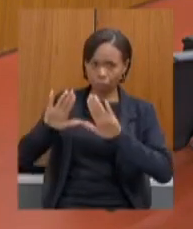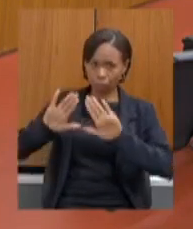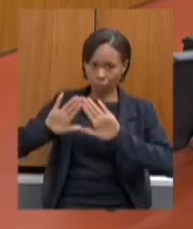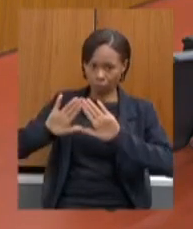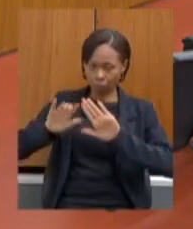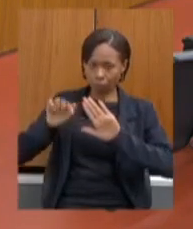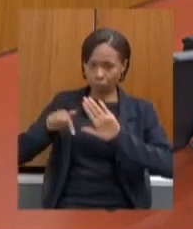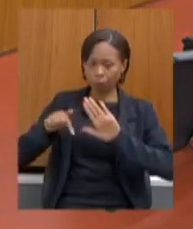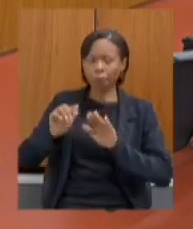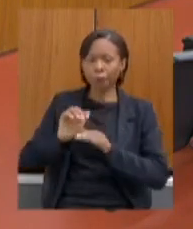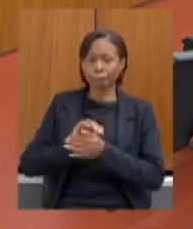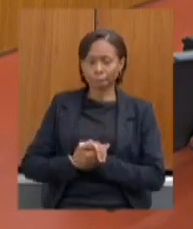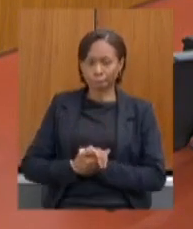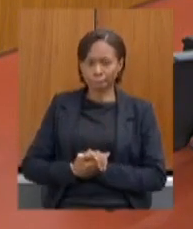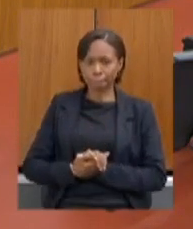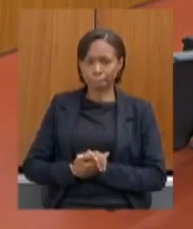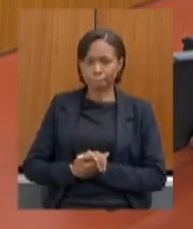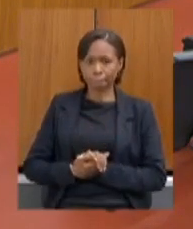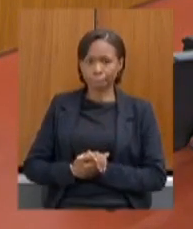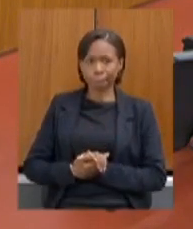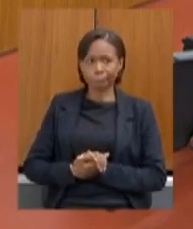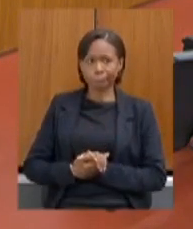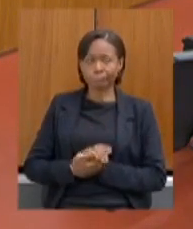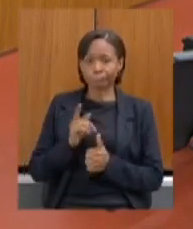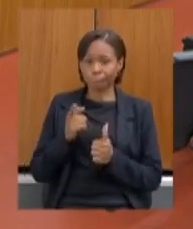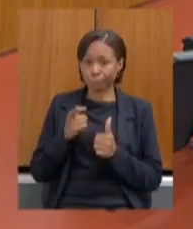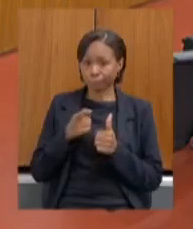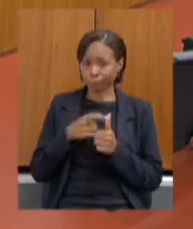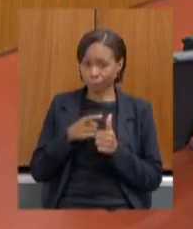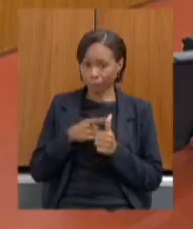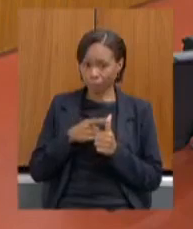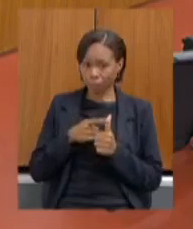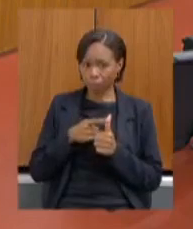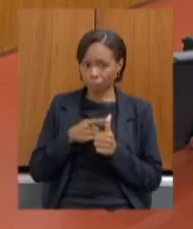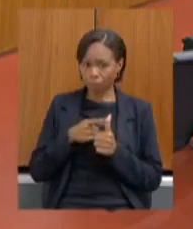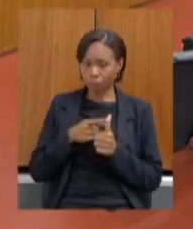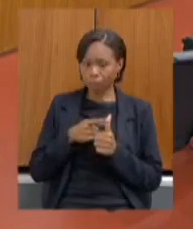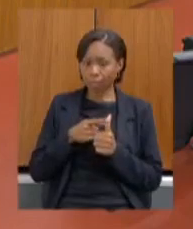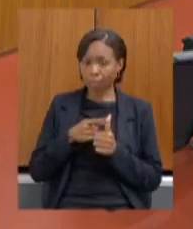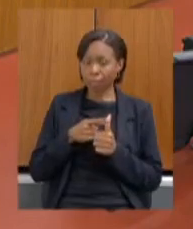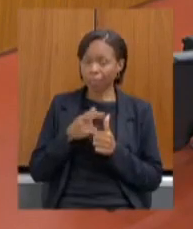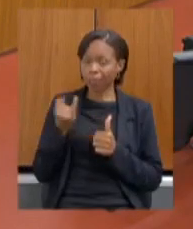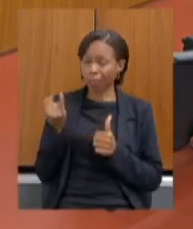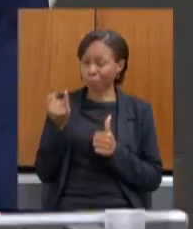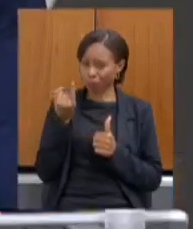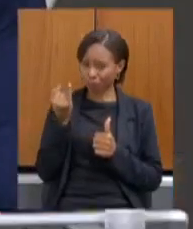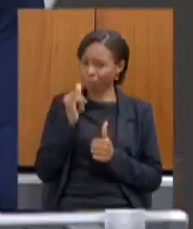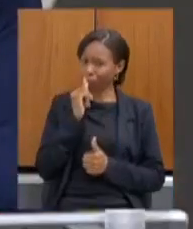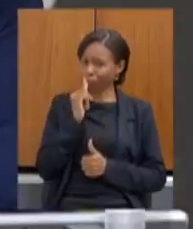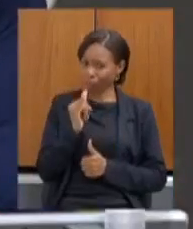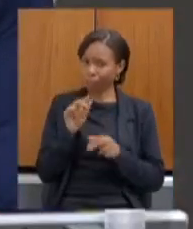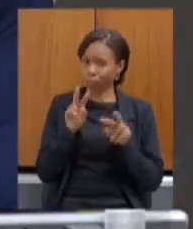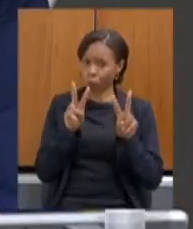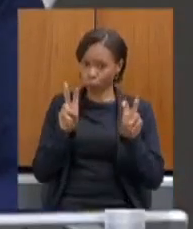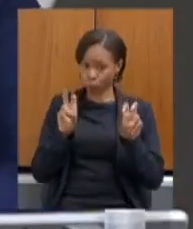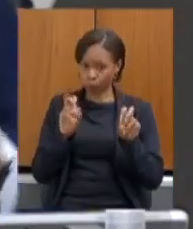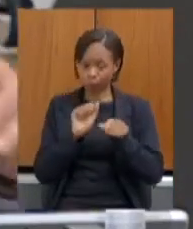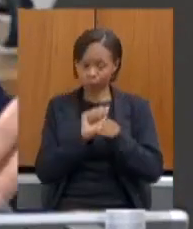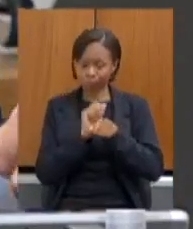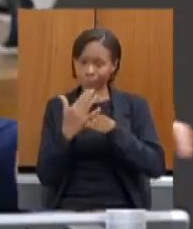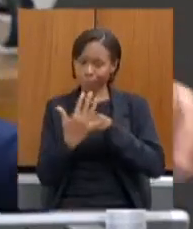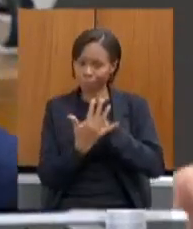Legislativa. Deputado, primeiro, importantíssimo dizer sobre a pandemia, de fato,